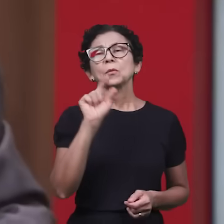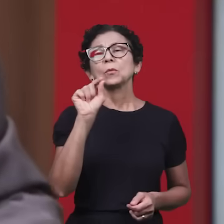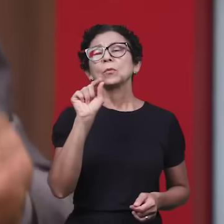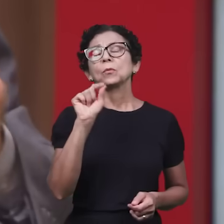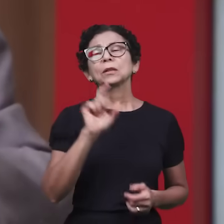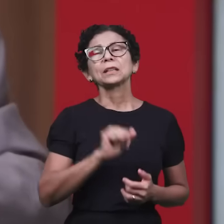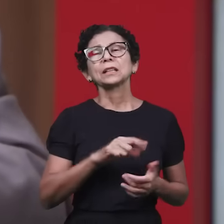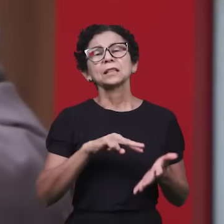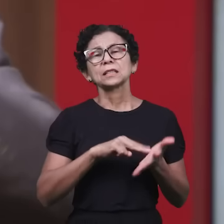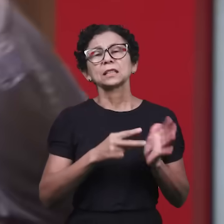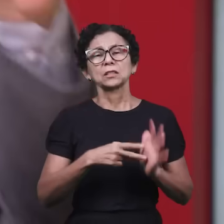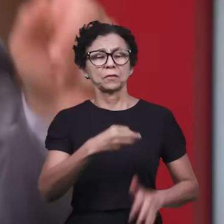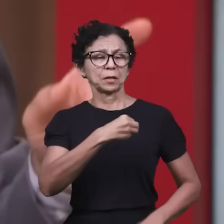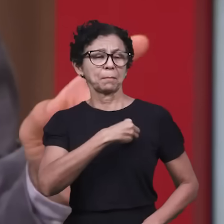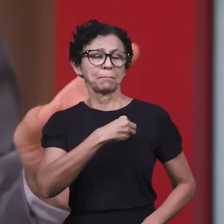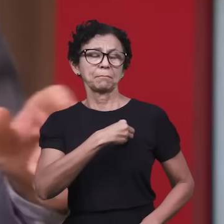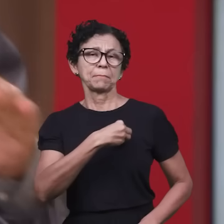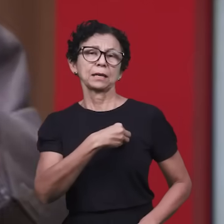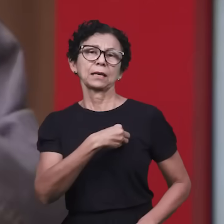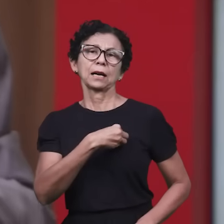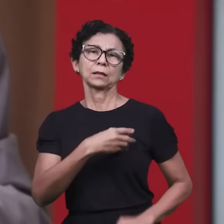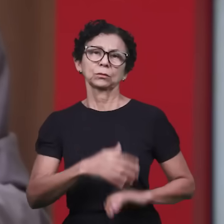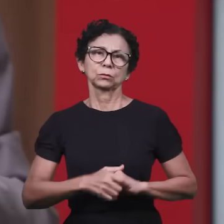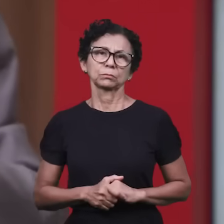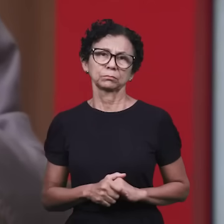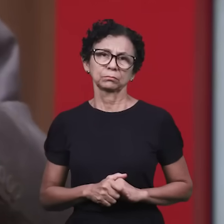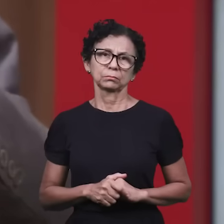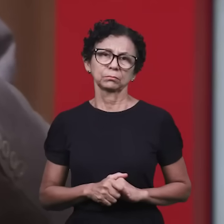amanhã é imoral. O que é imoral hoje não é imoral amanhã. Certo.